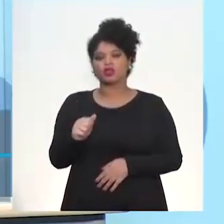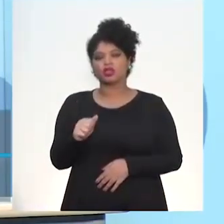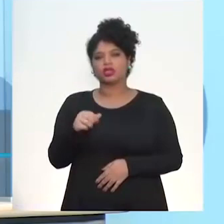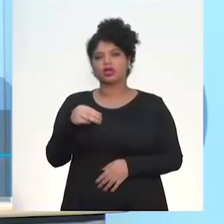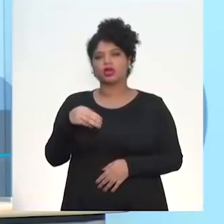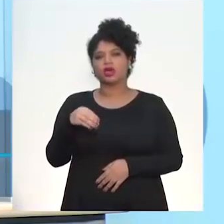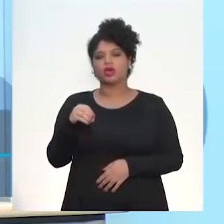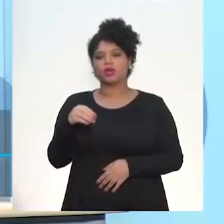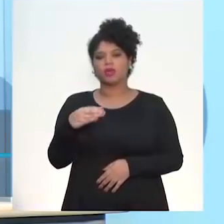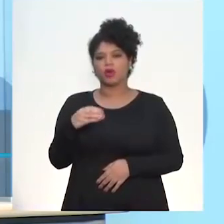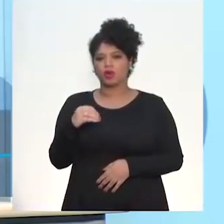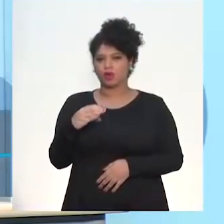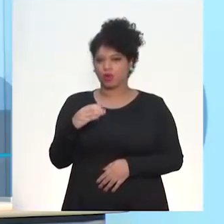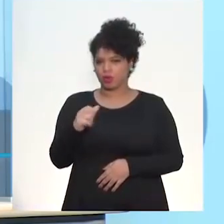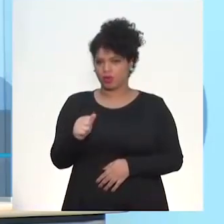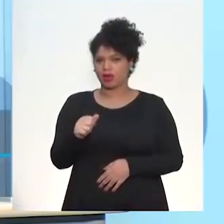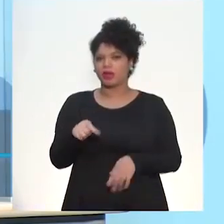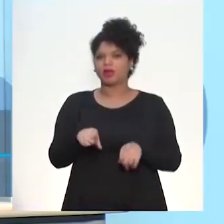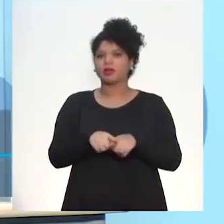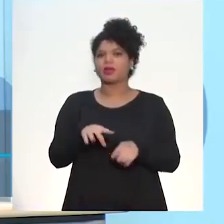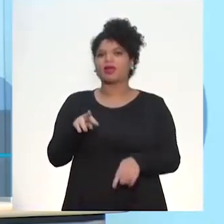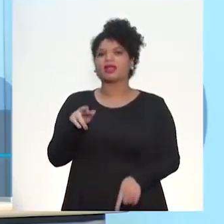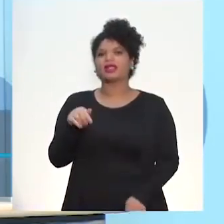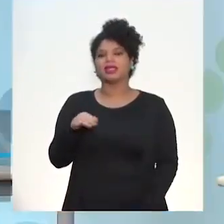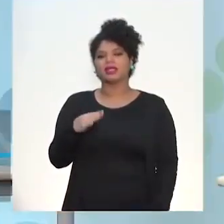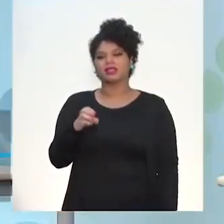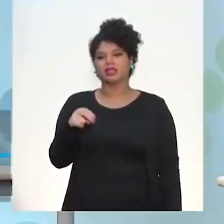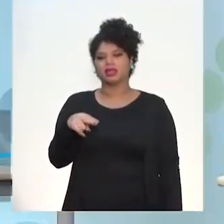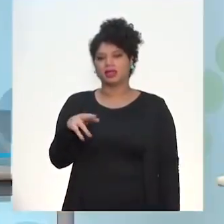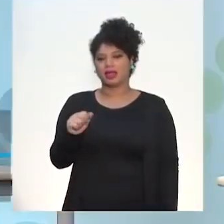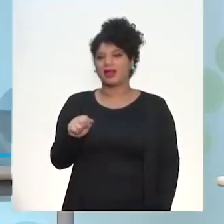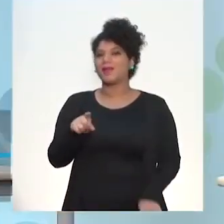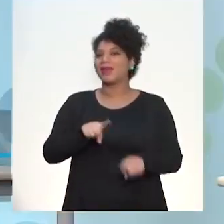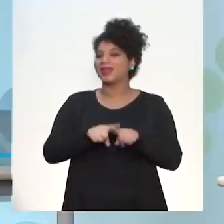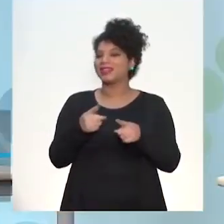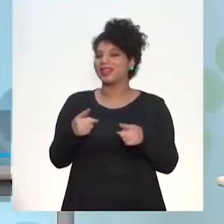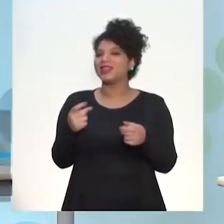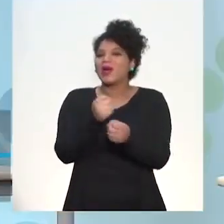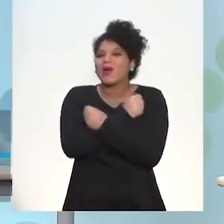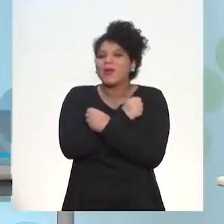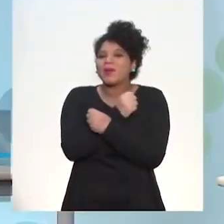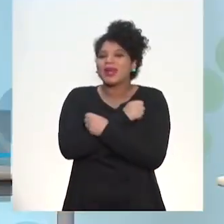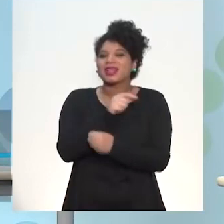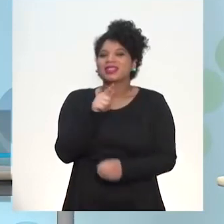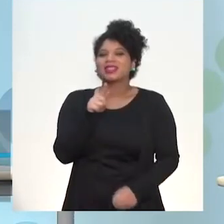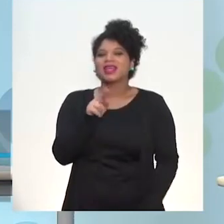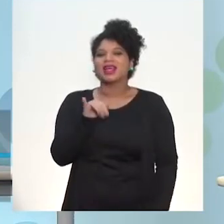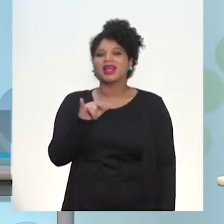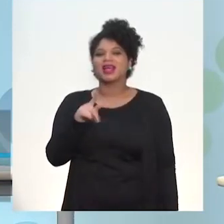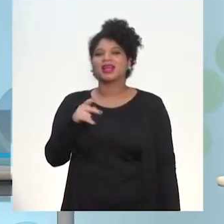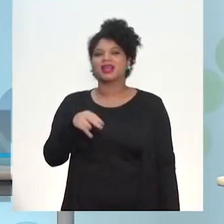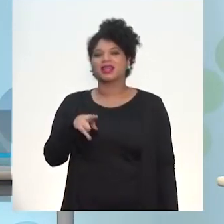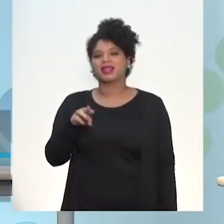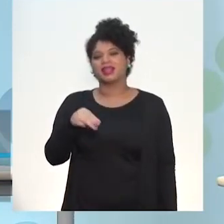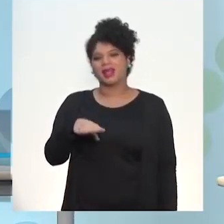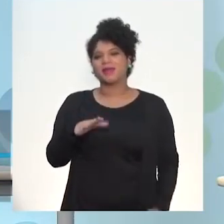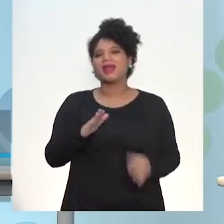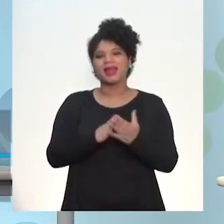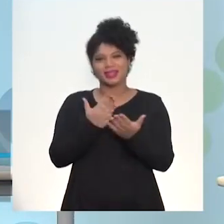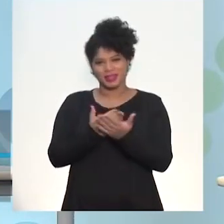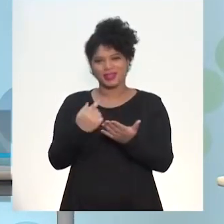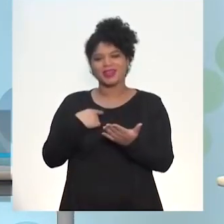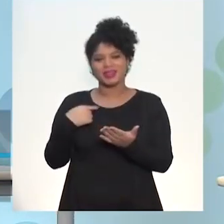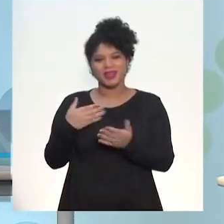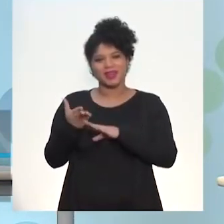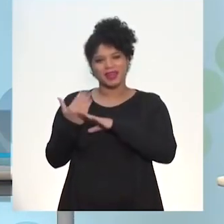Avaré, Dourado e Dracena. Vamos conferir? Vamos. Antes eu quero mandar um abraço para o Guilherme e para a Alanis, do Galixo, da escola que eu trabalhava.